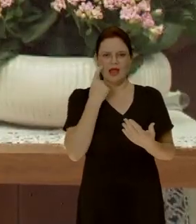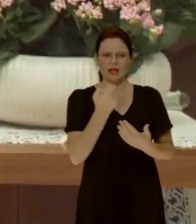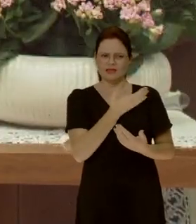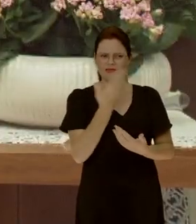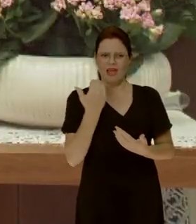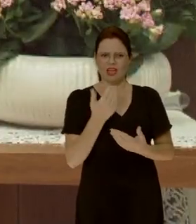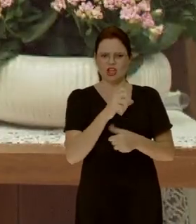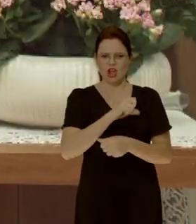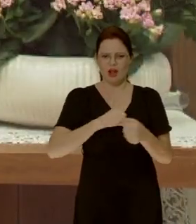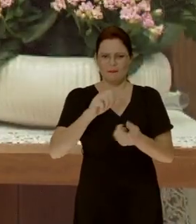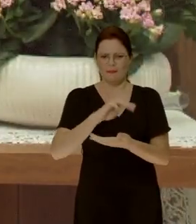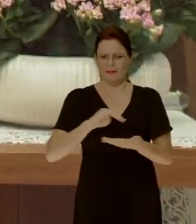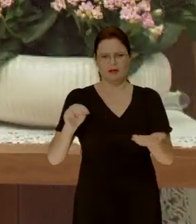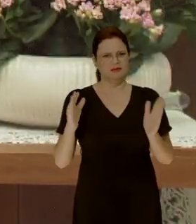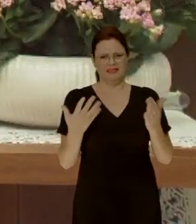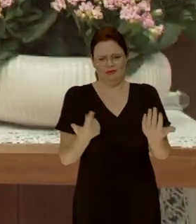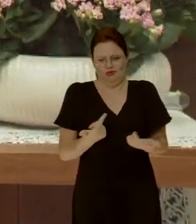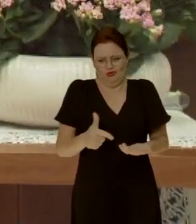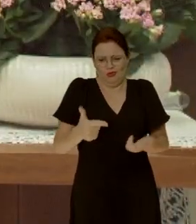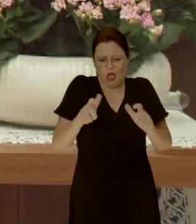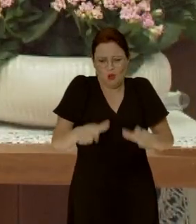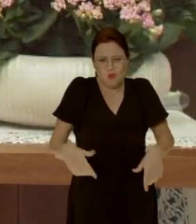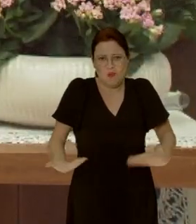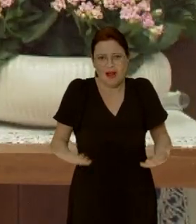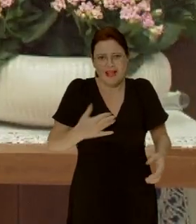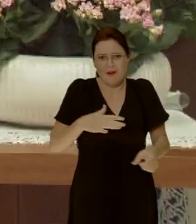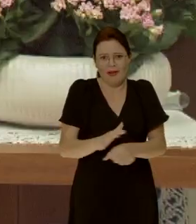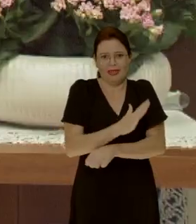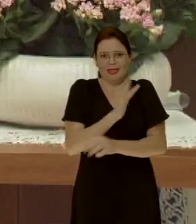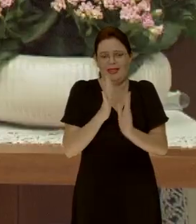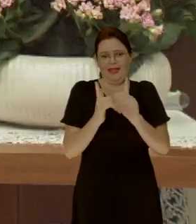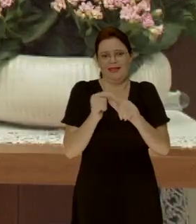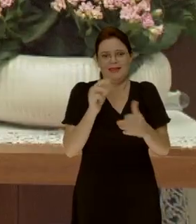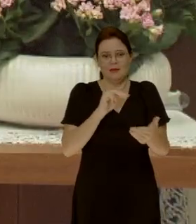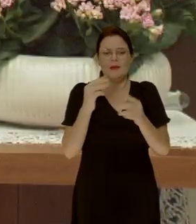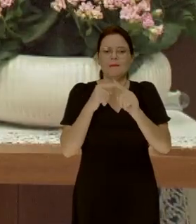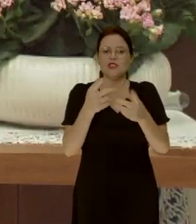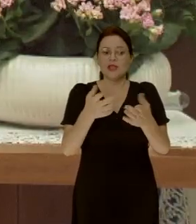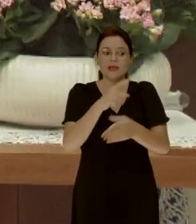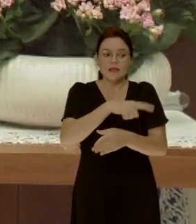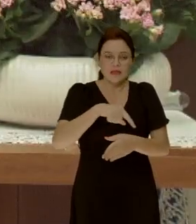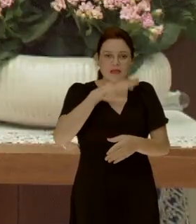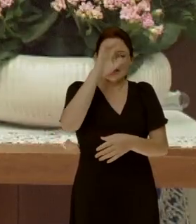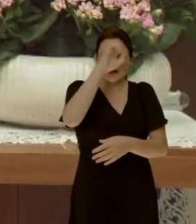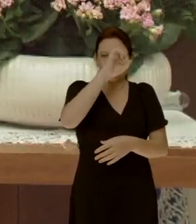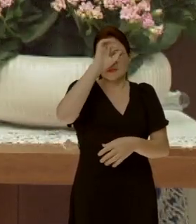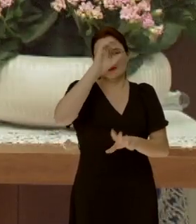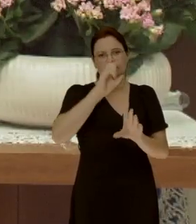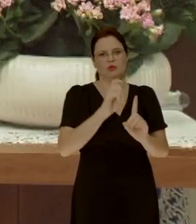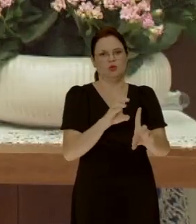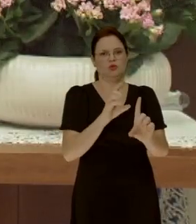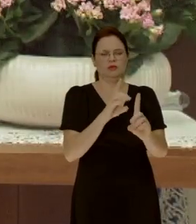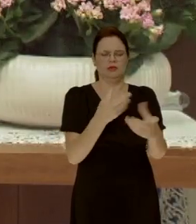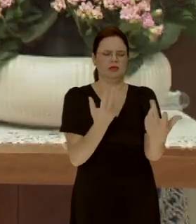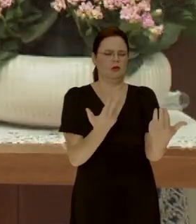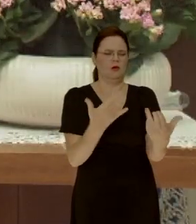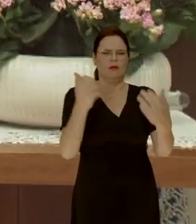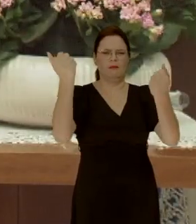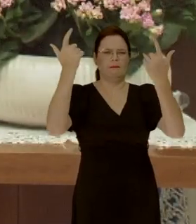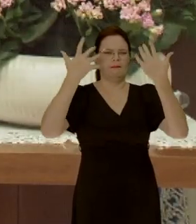não temos nem lugar. Mas nós queremos que esse povo receba a bênção do Senhor.